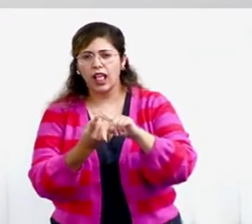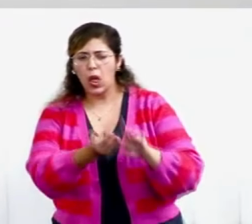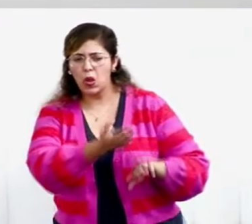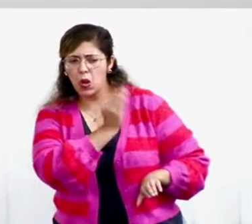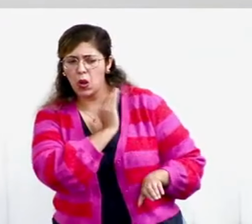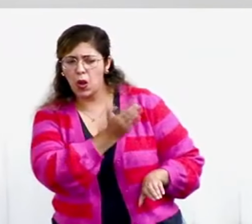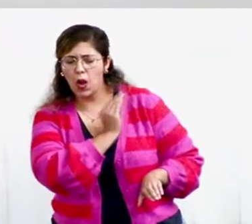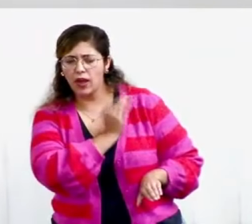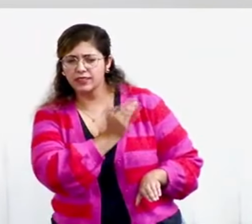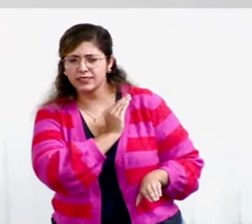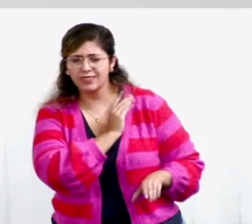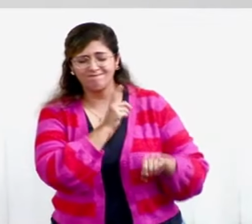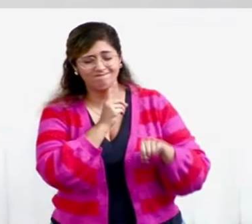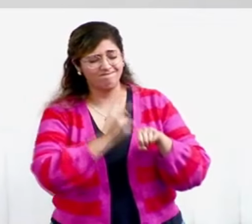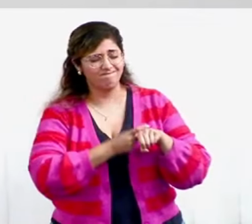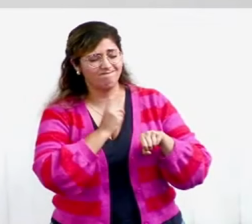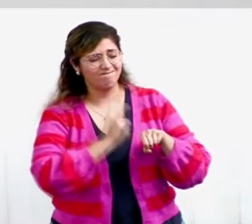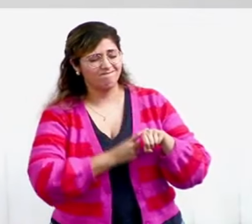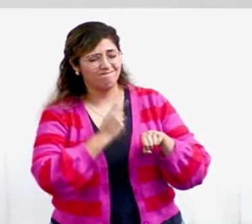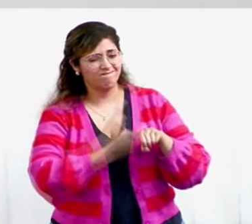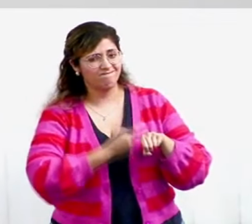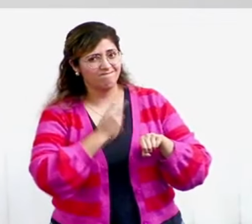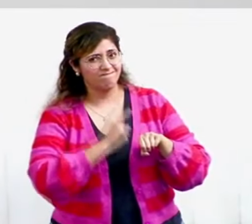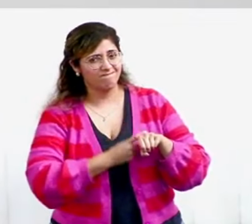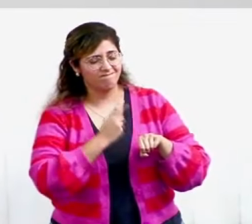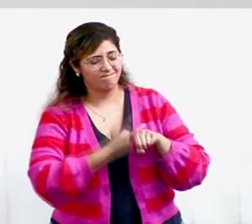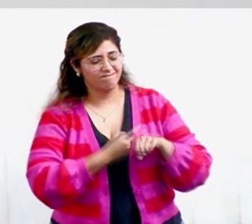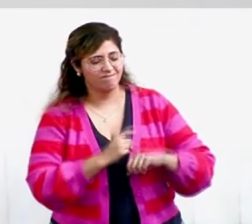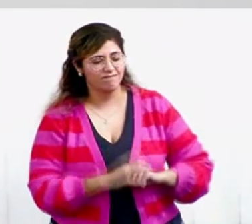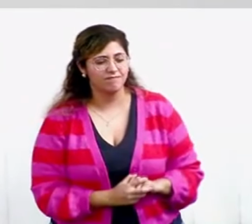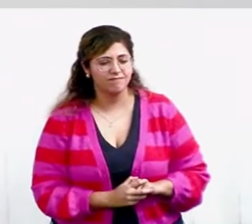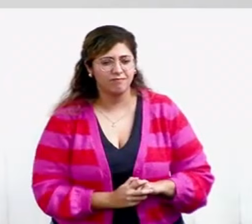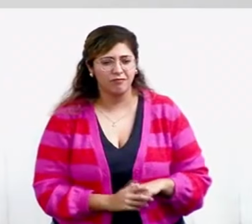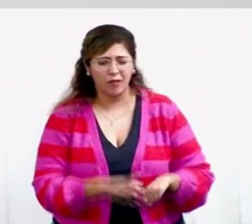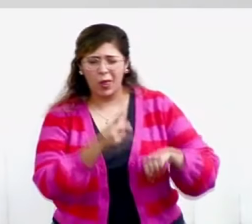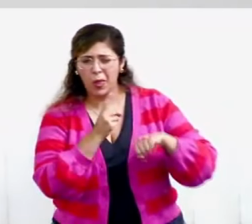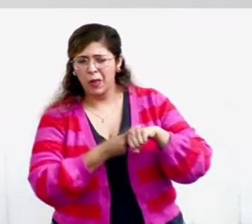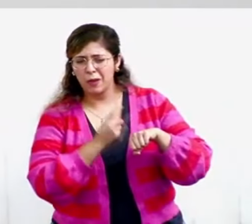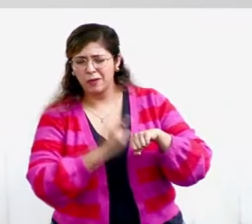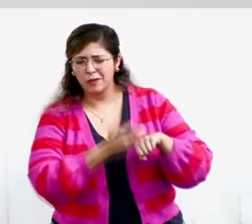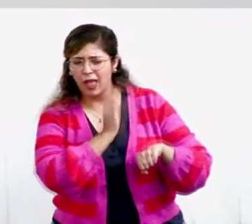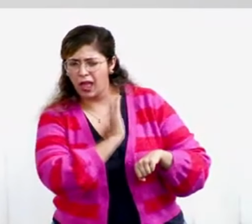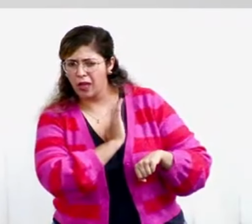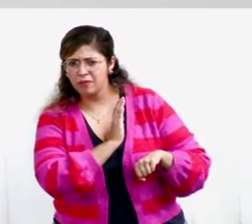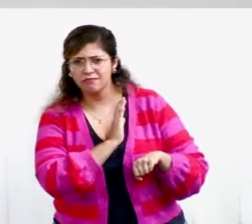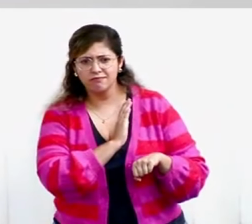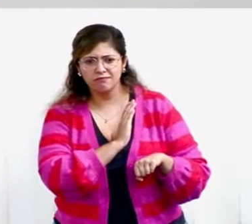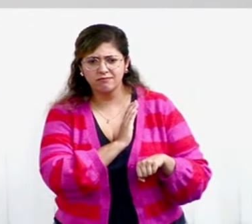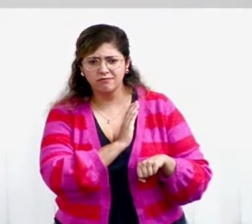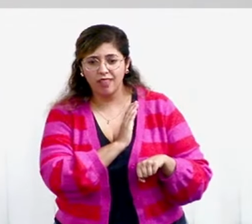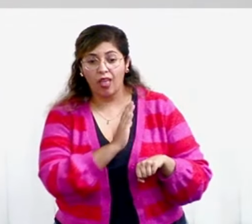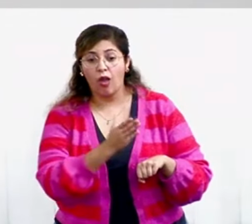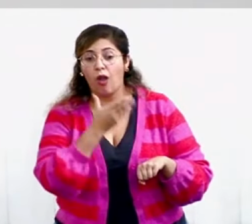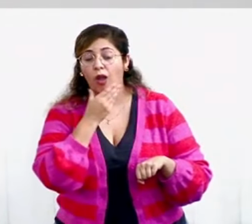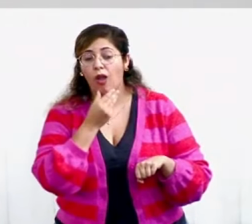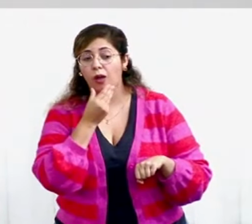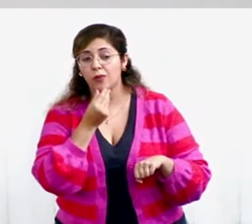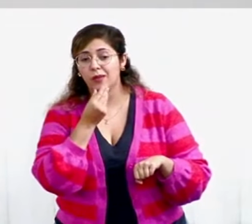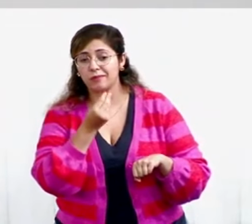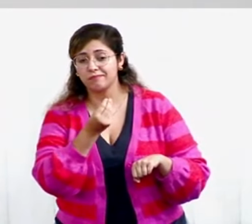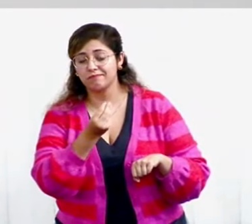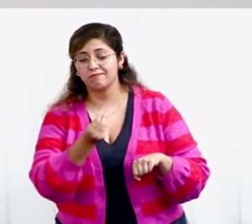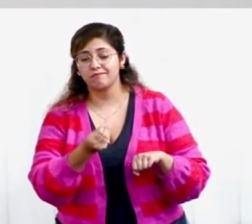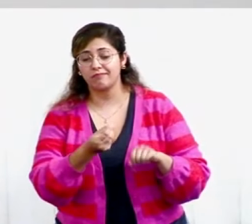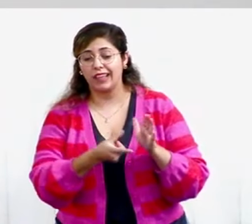coração endurecido. Esse coração endurecido é do velho homem. E depois ele vai falar do